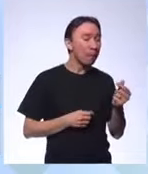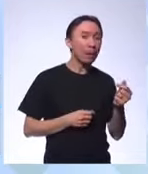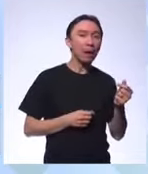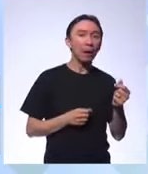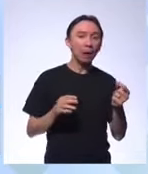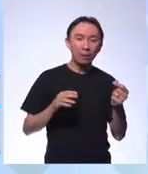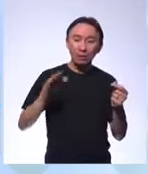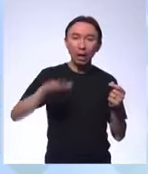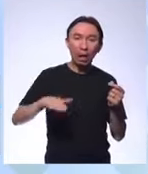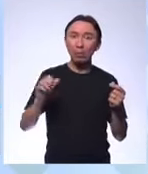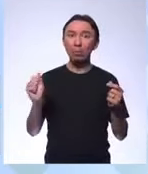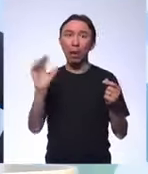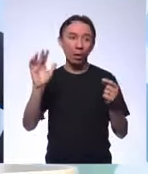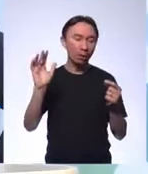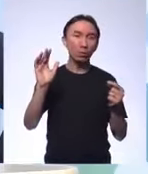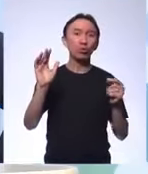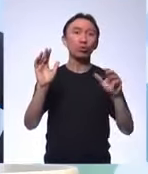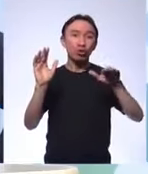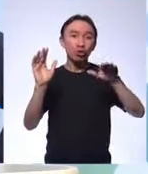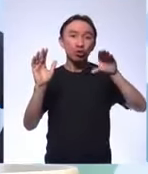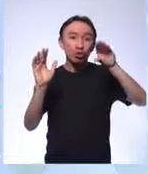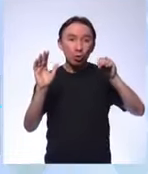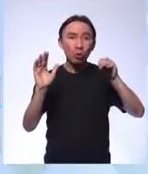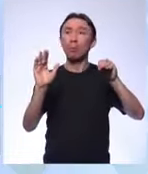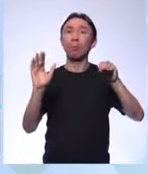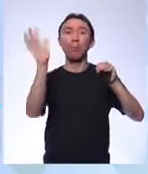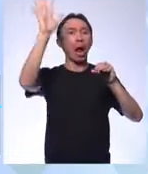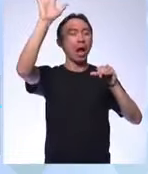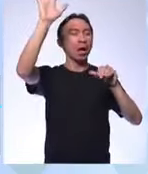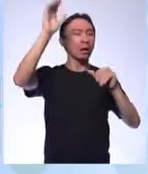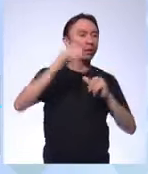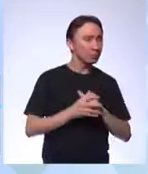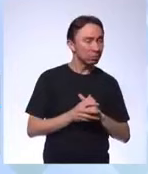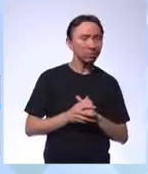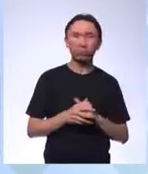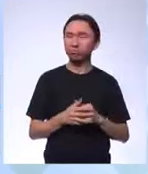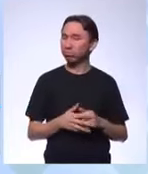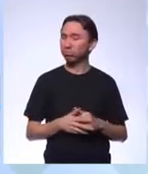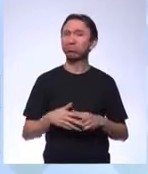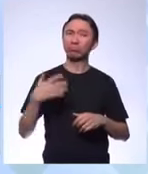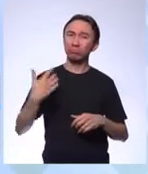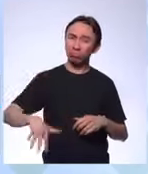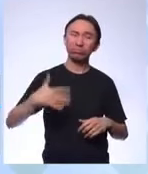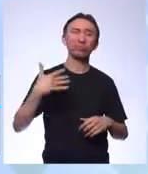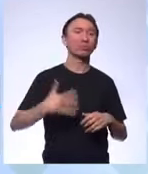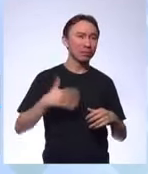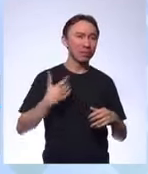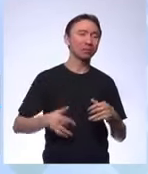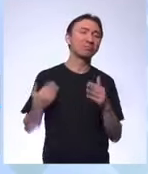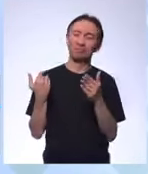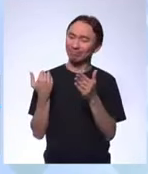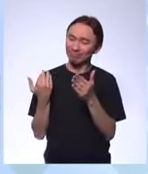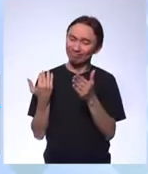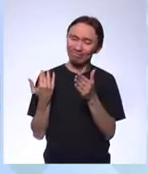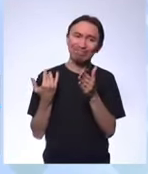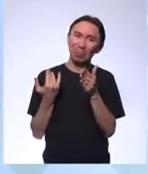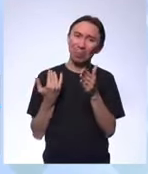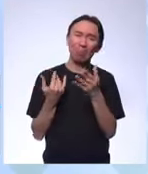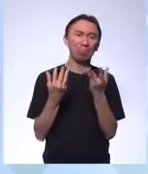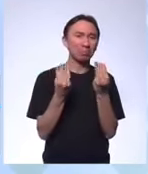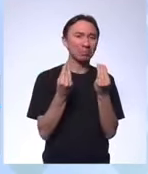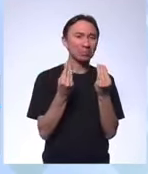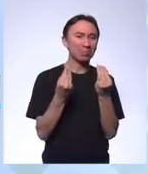mais à noite. Variação de preços. Muito forte, né? Então, a consequência acabou se arrastando aí pelas décadas seguintes,